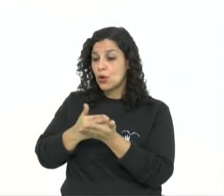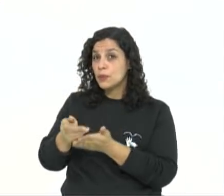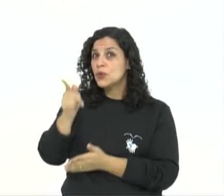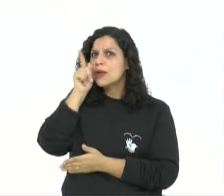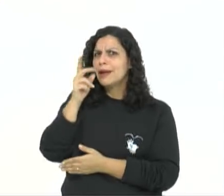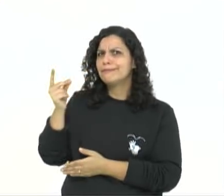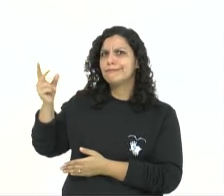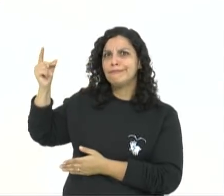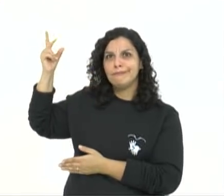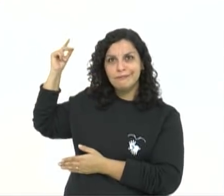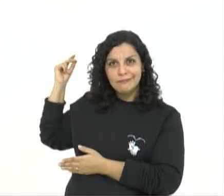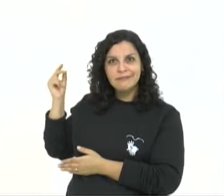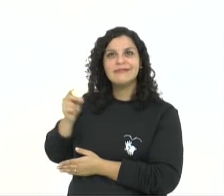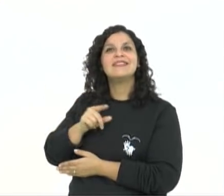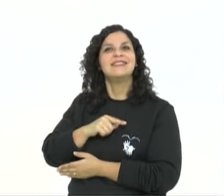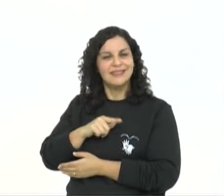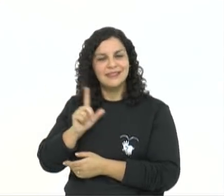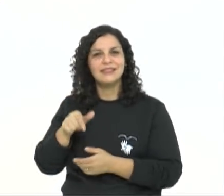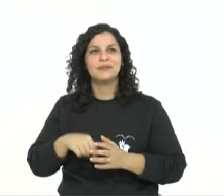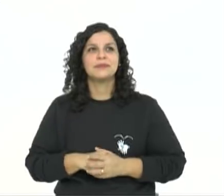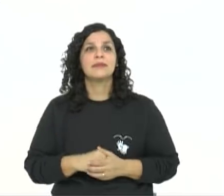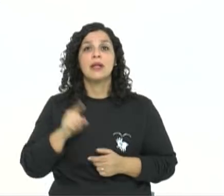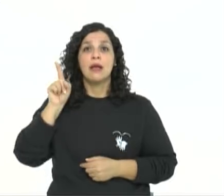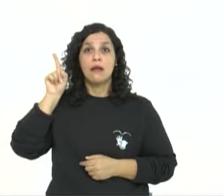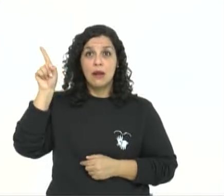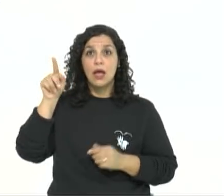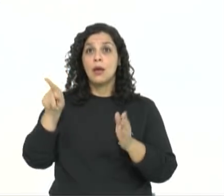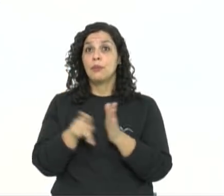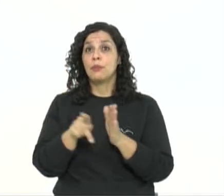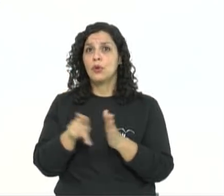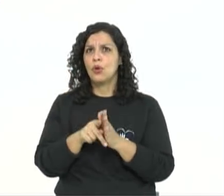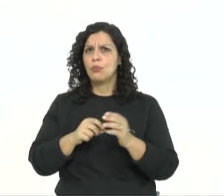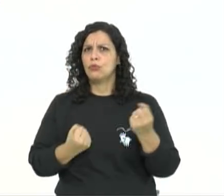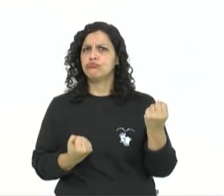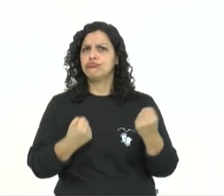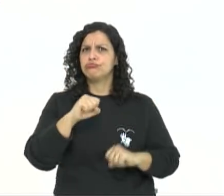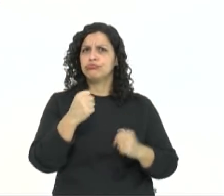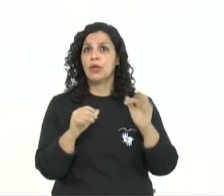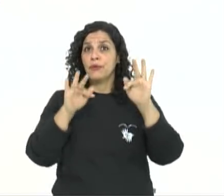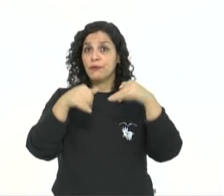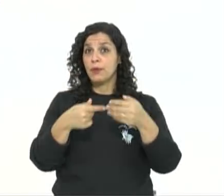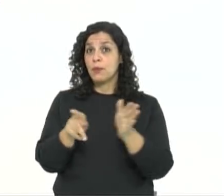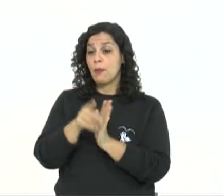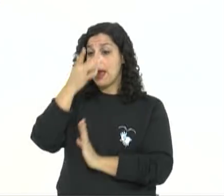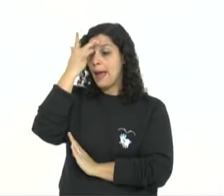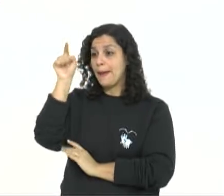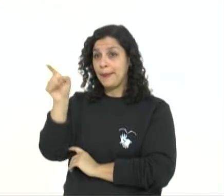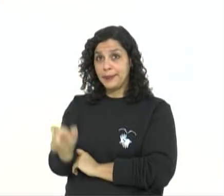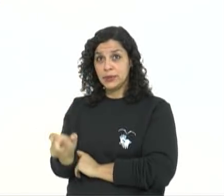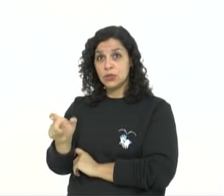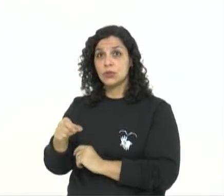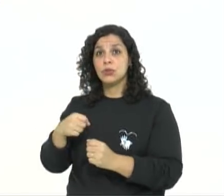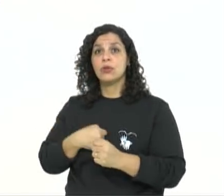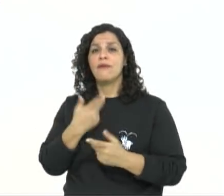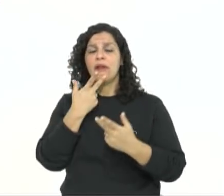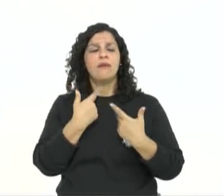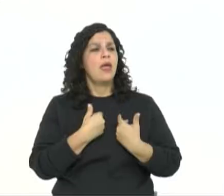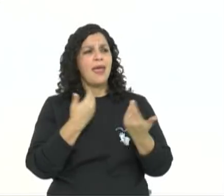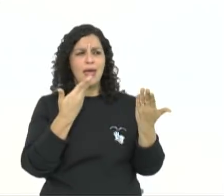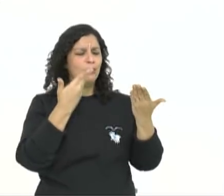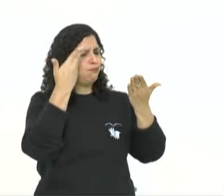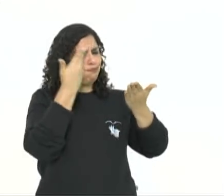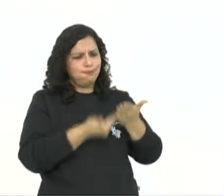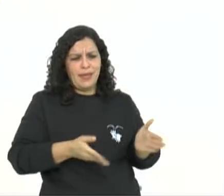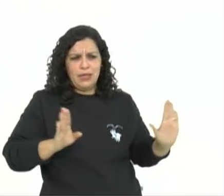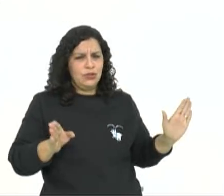extremamente antiga do boxe. Lá as lutas só terminavam quando um dos lutadores admitia a derrota